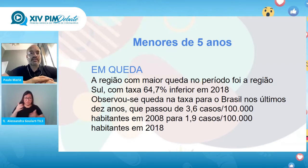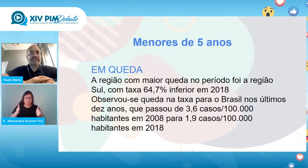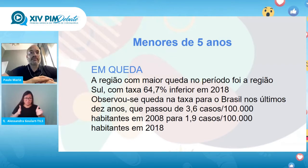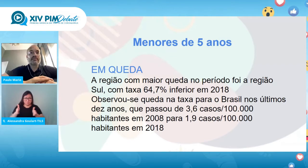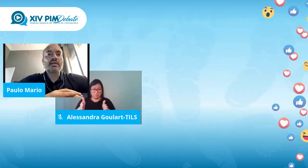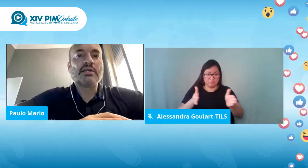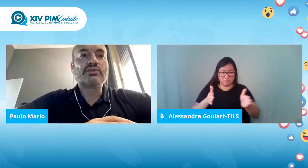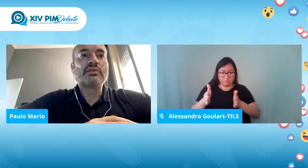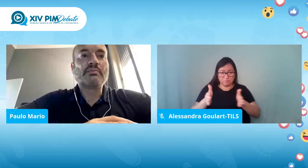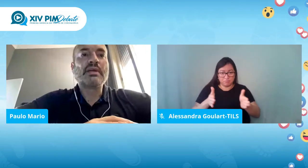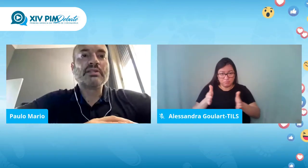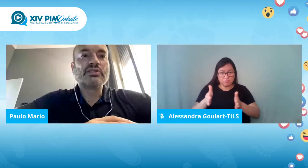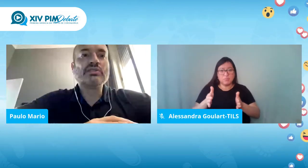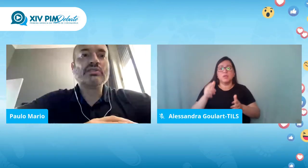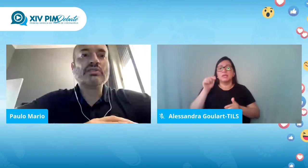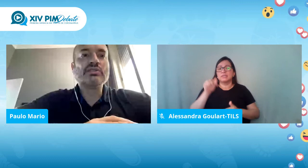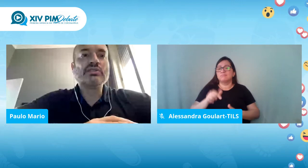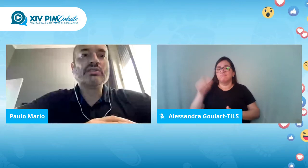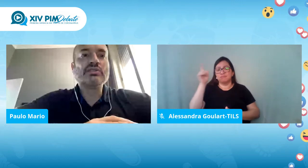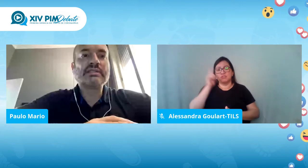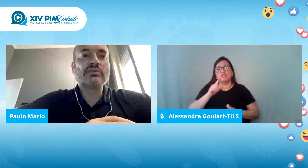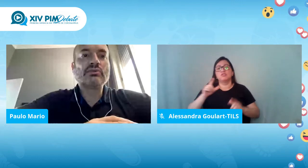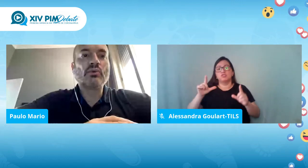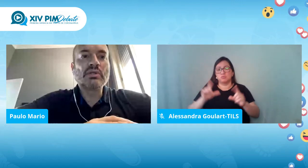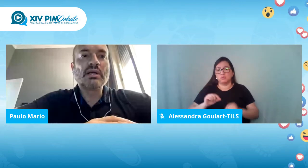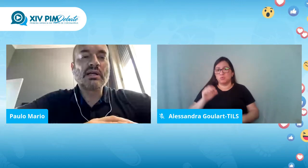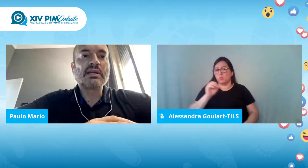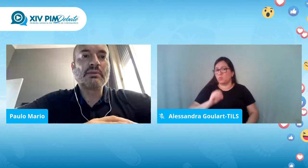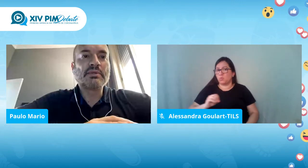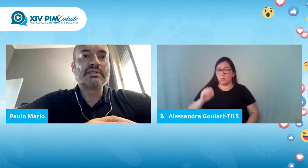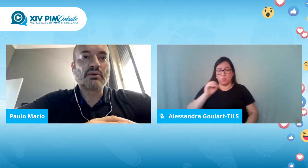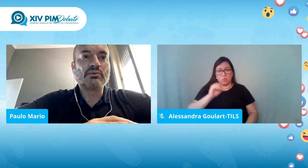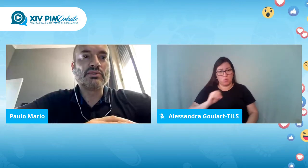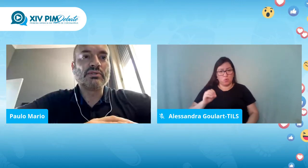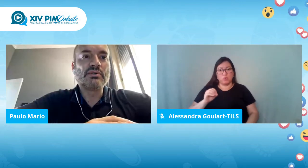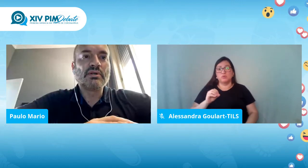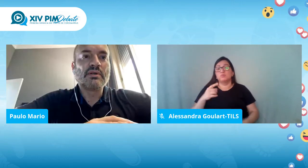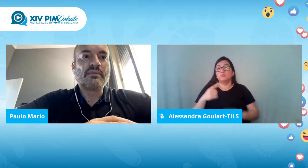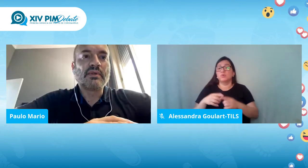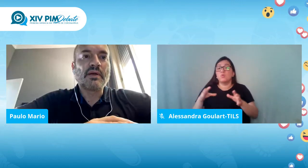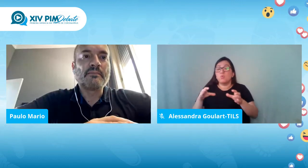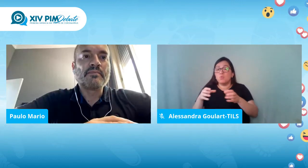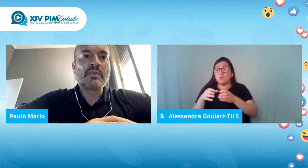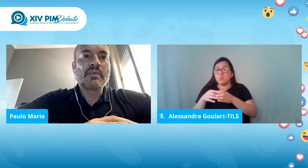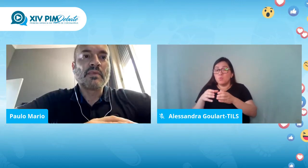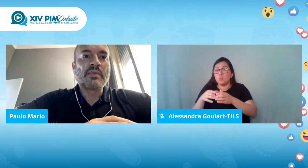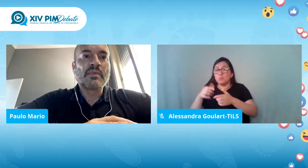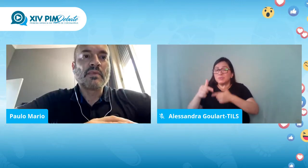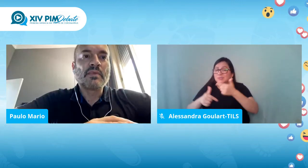avançar mais. Isso depende de uma mobilização de toda a equipe de saúde, né?